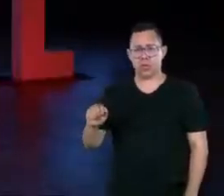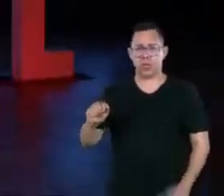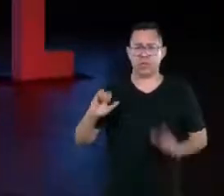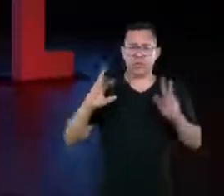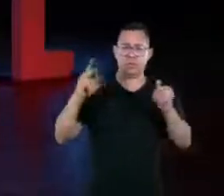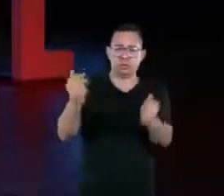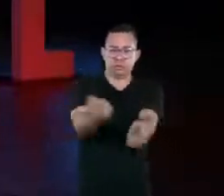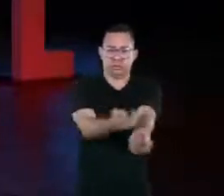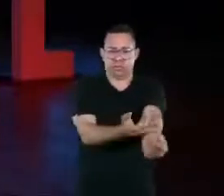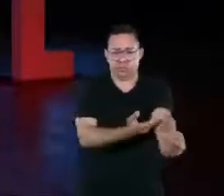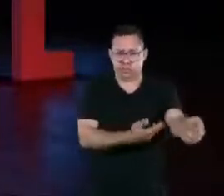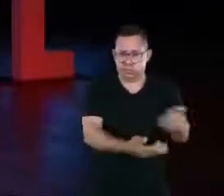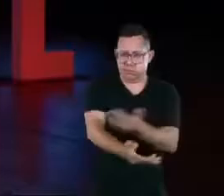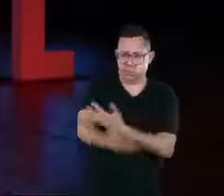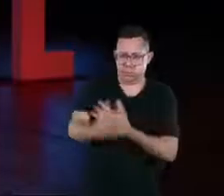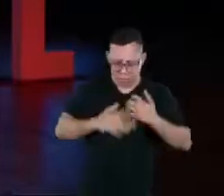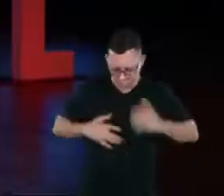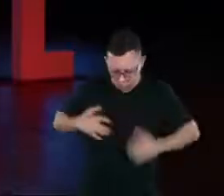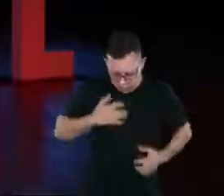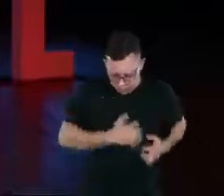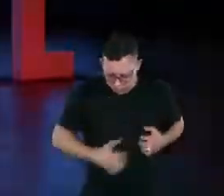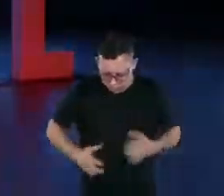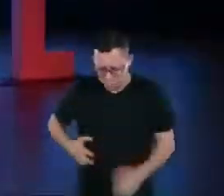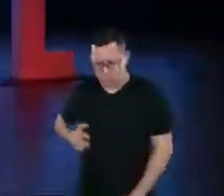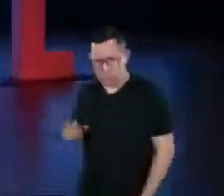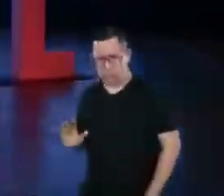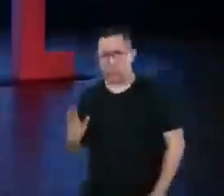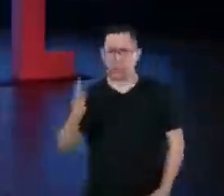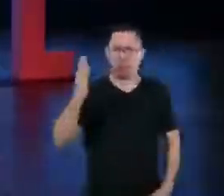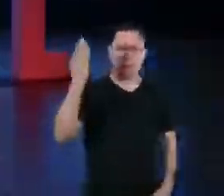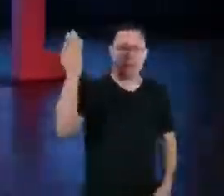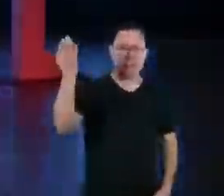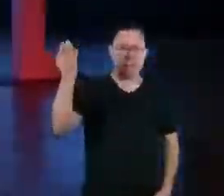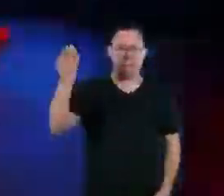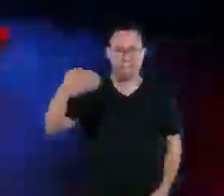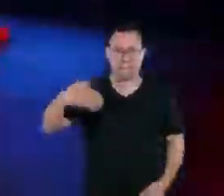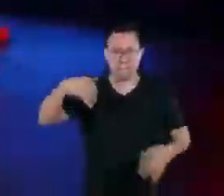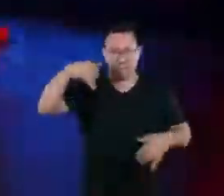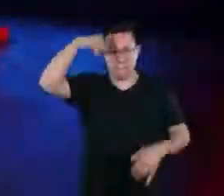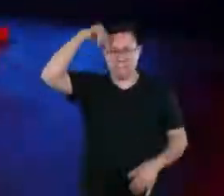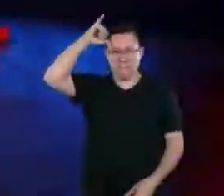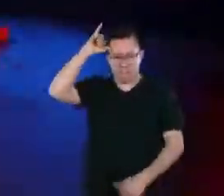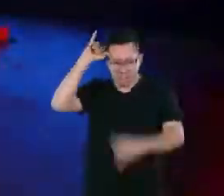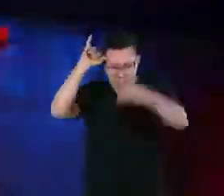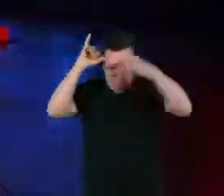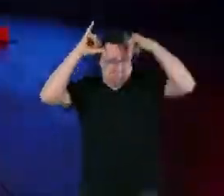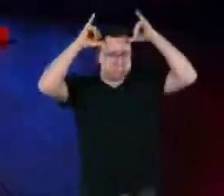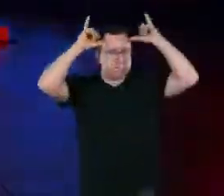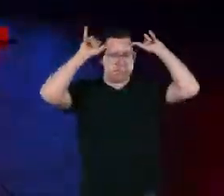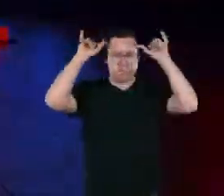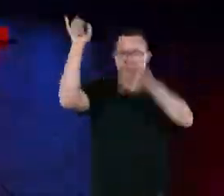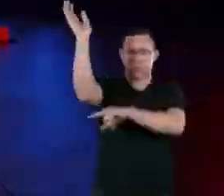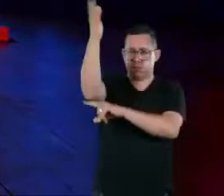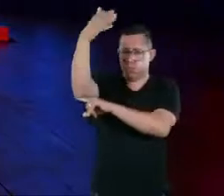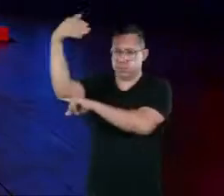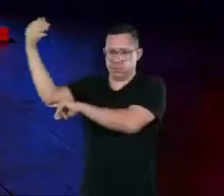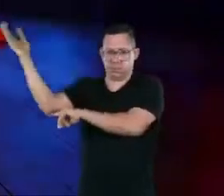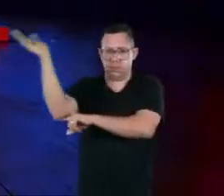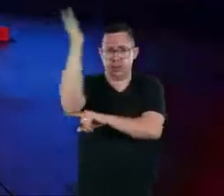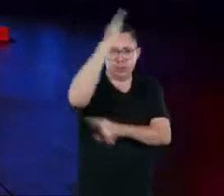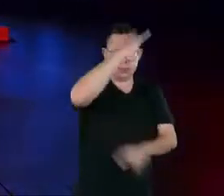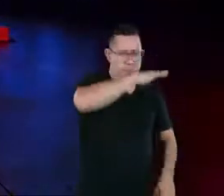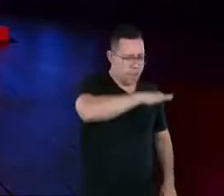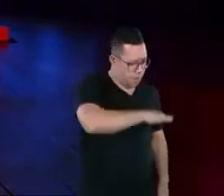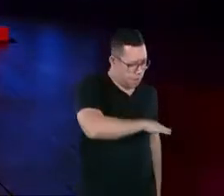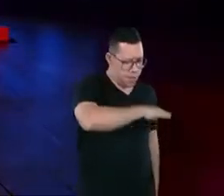artéria, angústia, traição. Um grande boi, um grande boi. Linguagem, bandeira, flor do mal, flor do